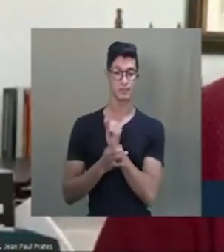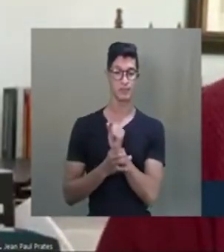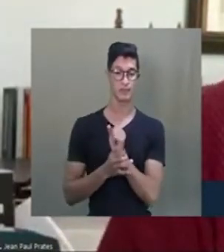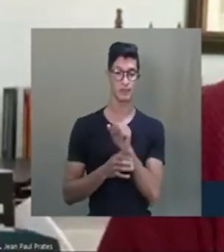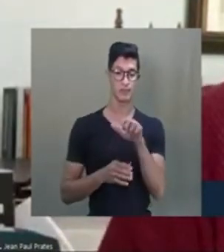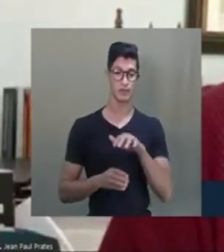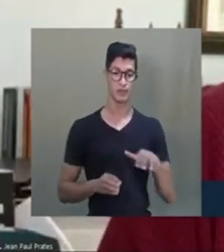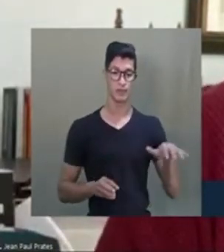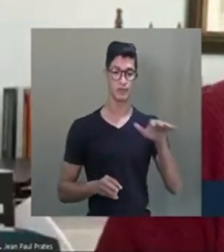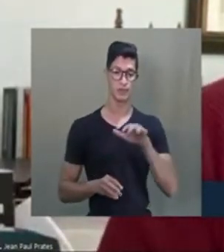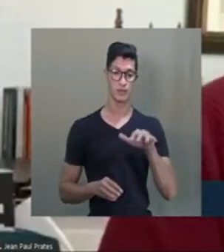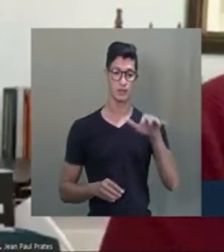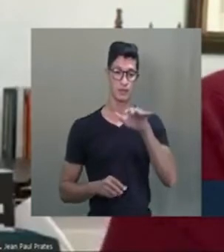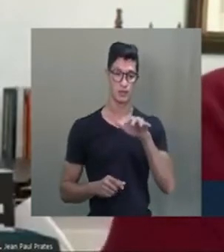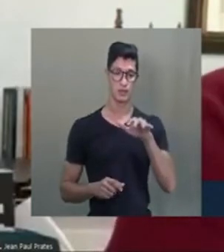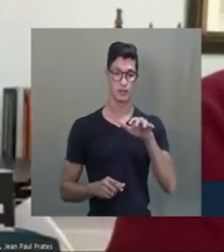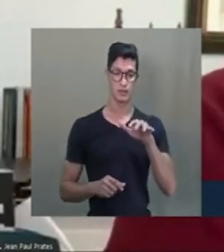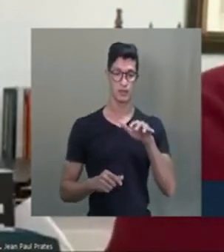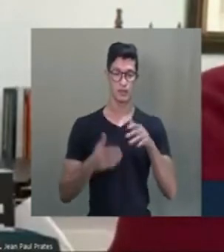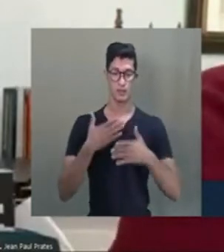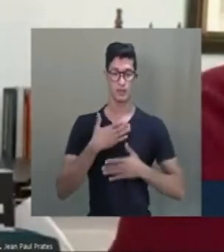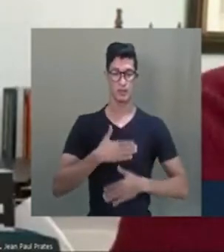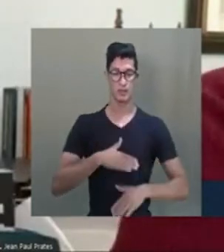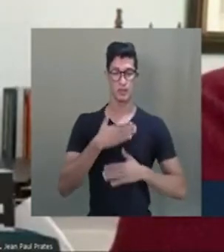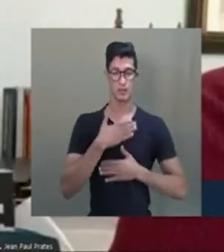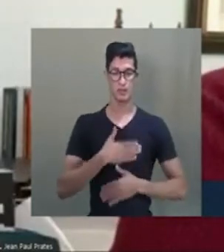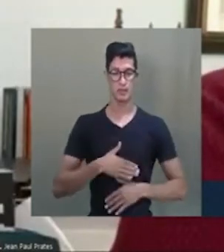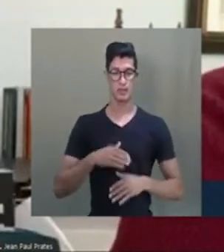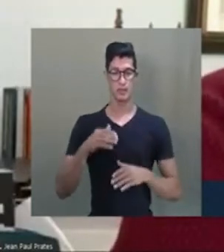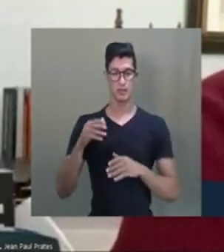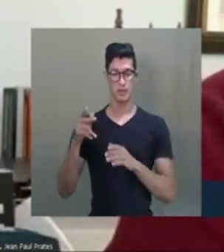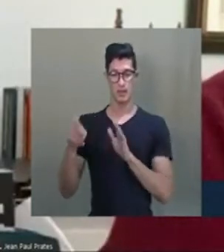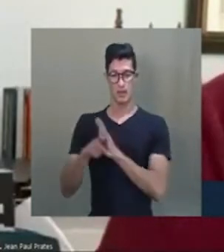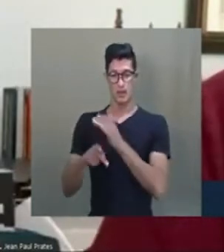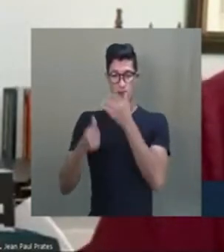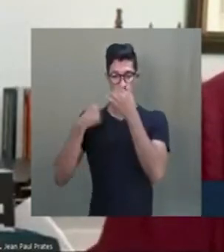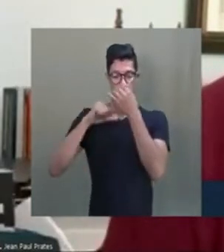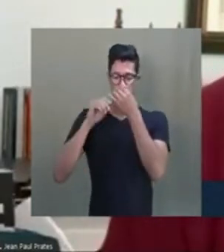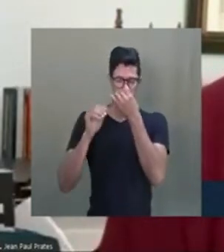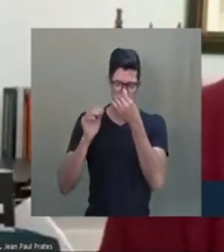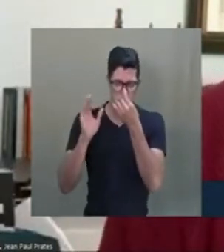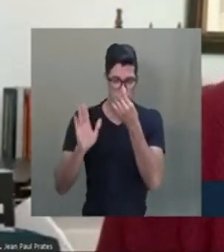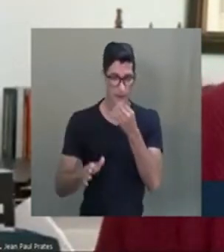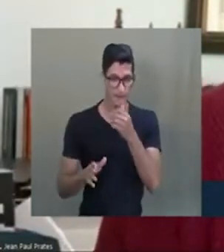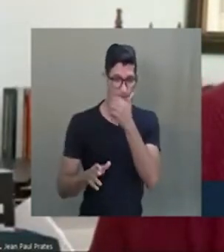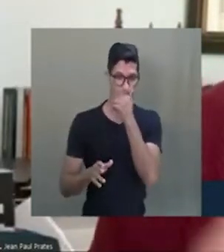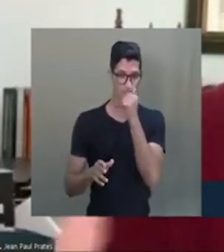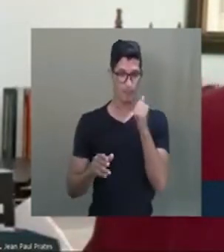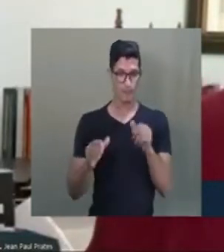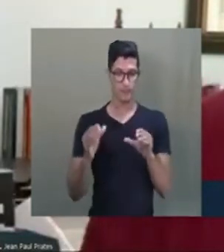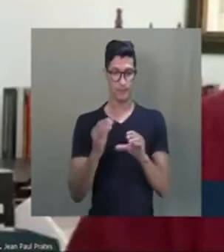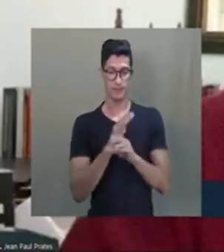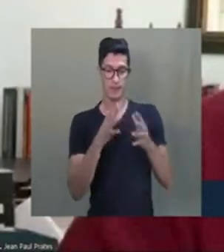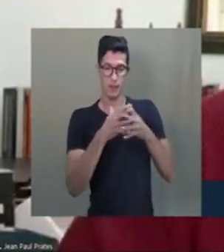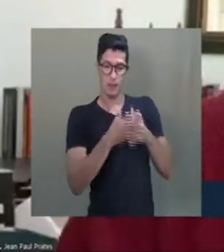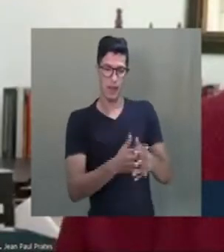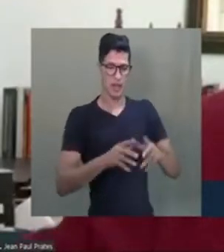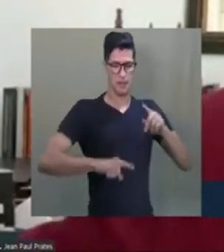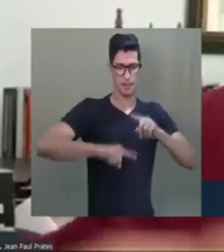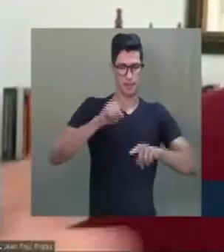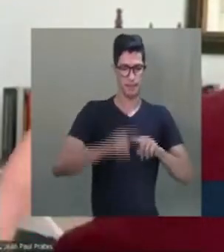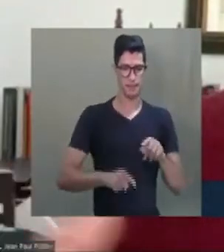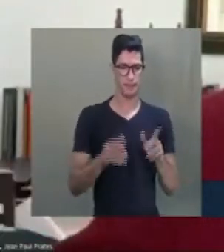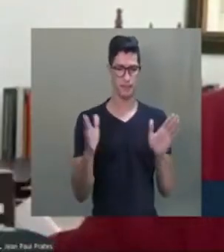esse ambiente de repouso para a amamentação da mãe, ele não é um ambiente complexo, com